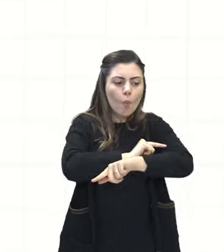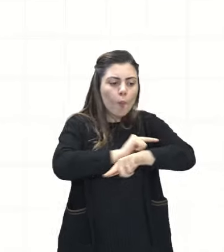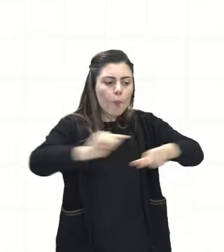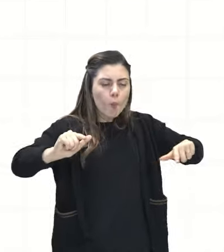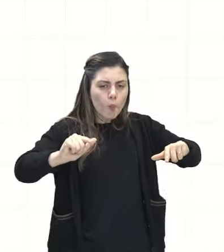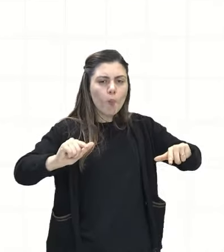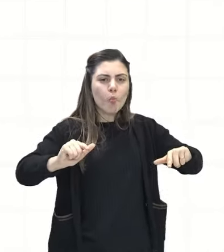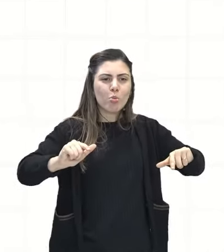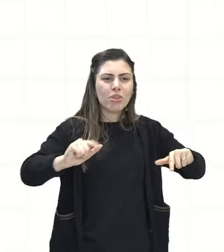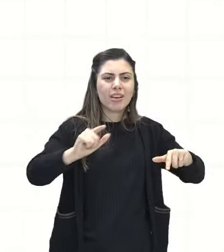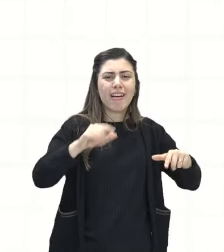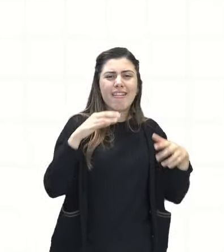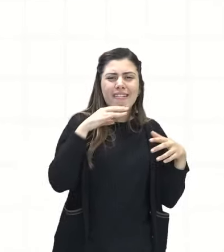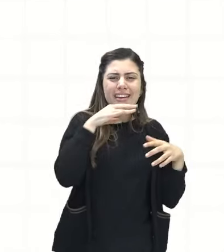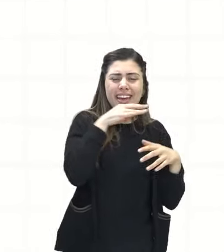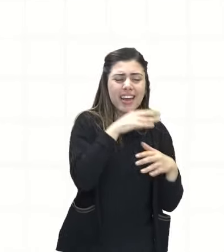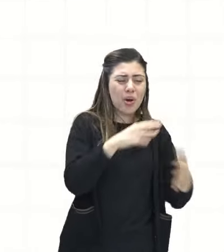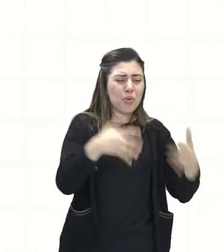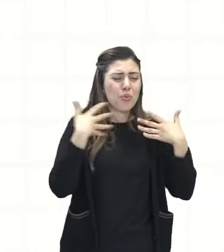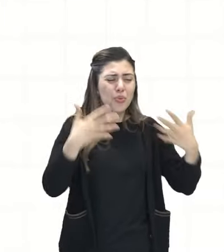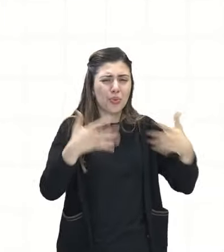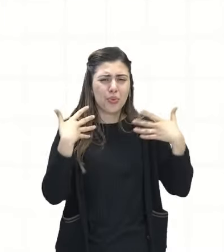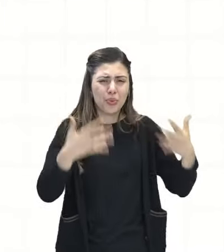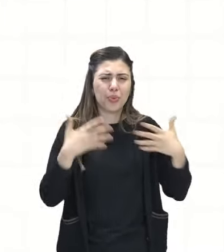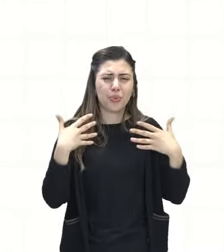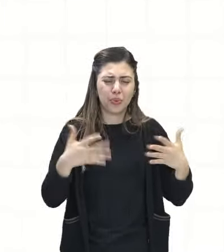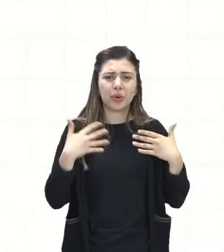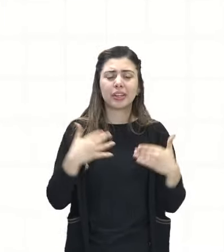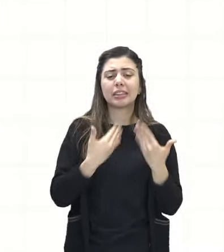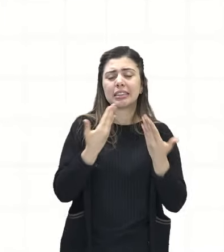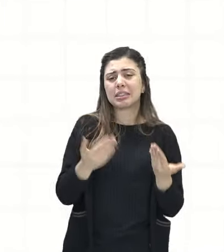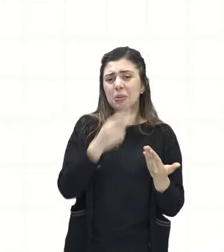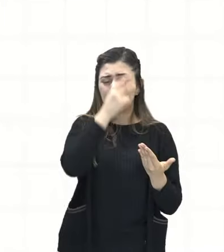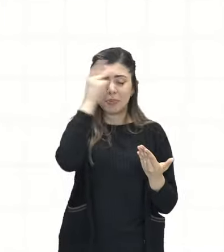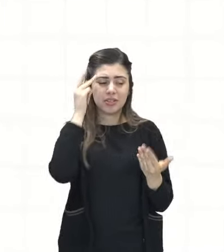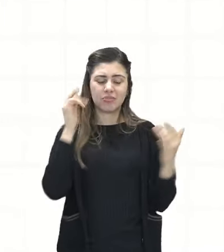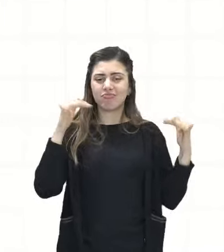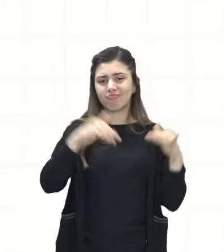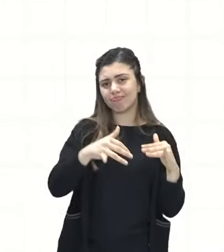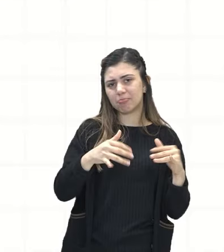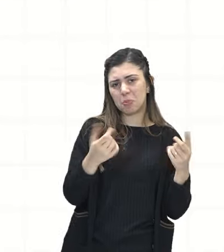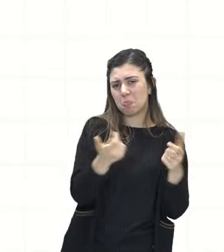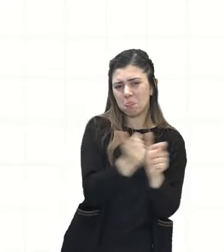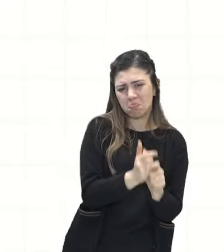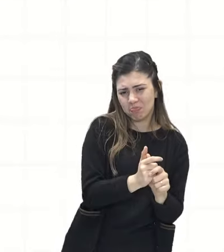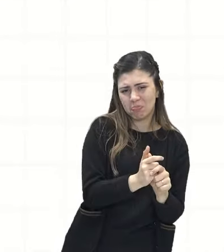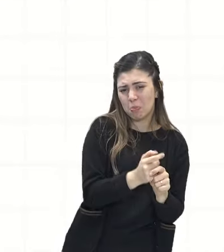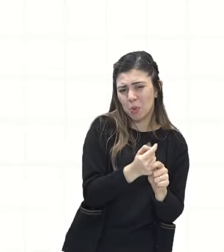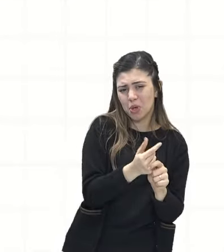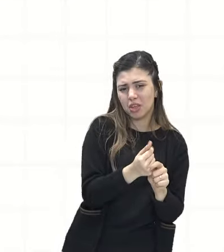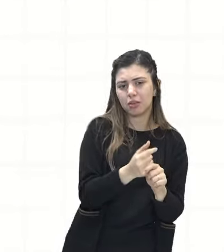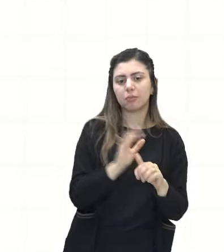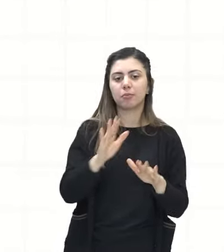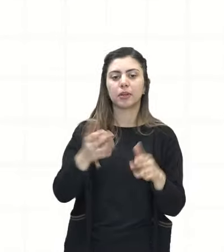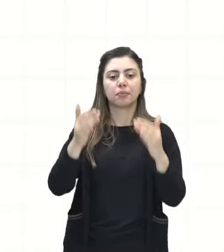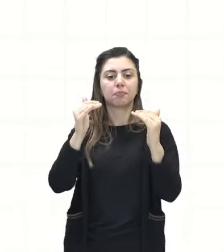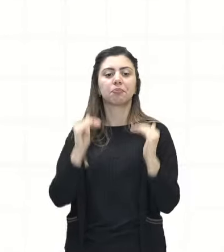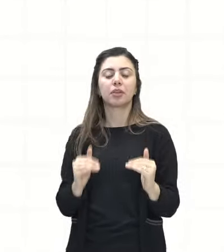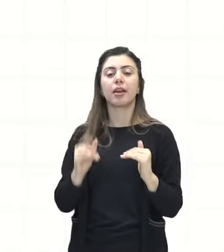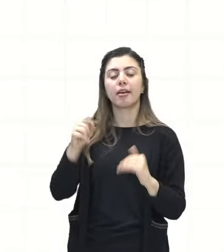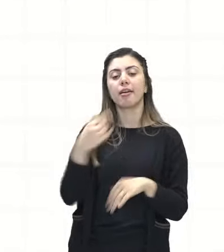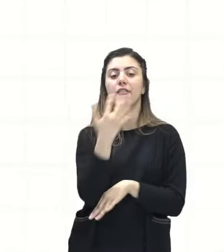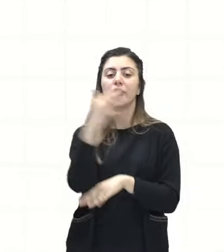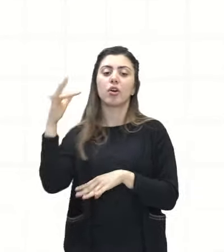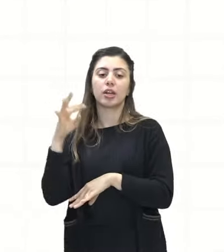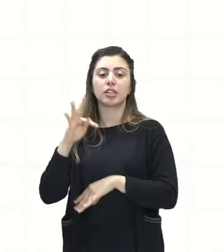também por conta da temperatura do clima tá viv vivem em poucas pessoas as florestas equatoriais as florestas tropicais de uma